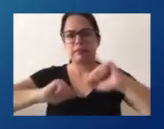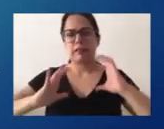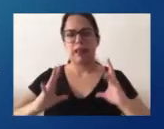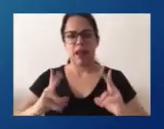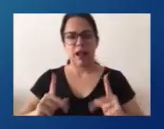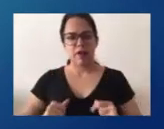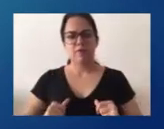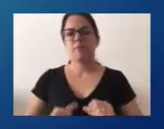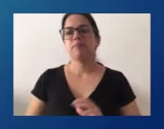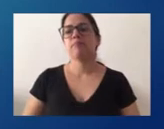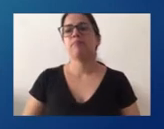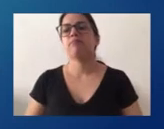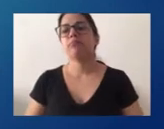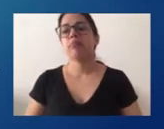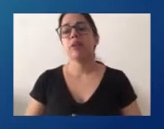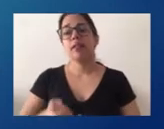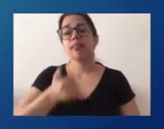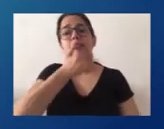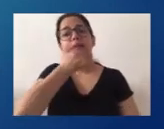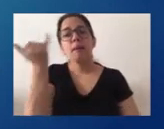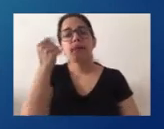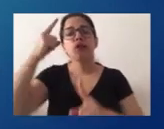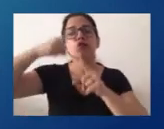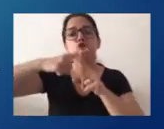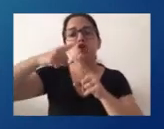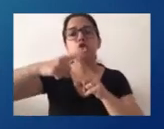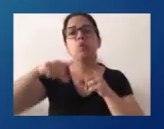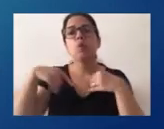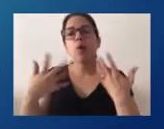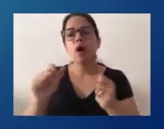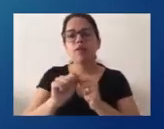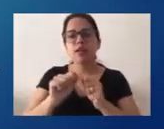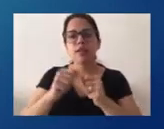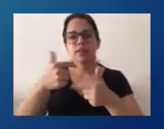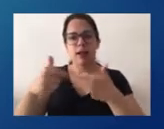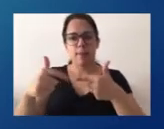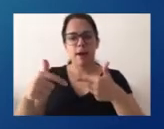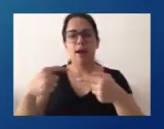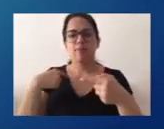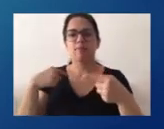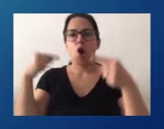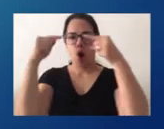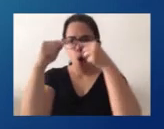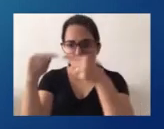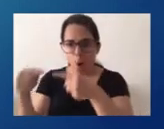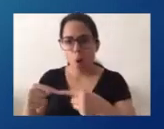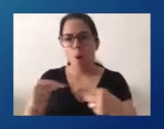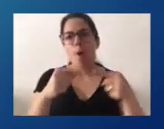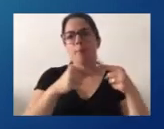de borracha, então, luvas, né? Pessoas que ficam ali lavando materiais, lavando essas vidrarias,